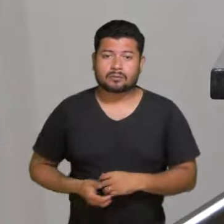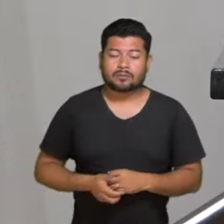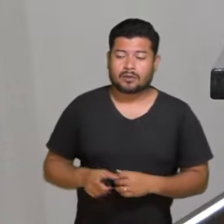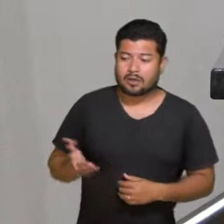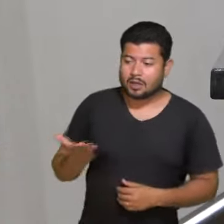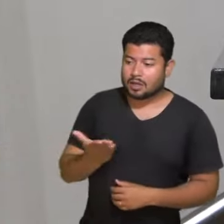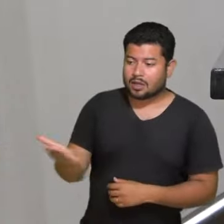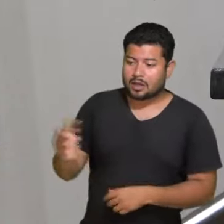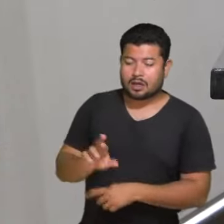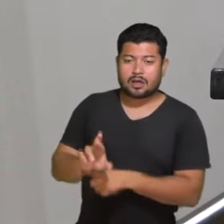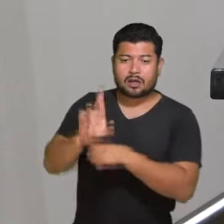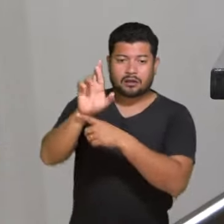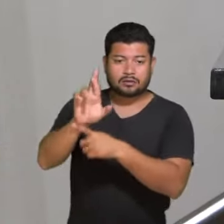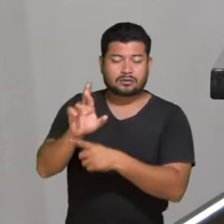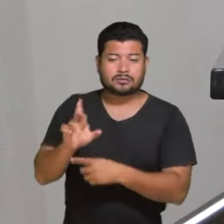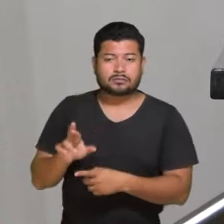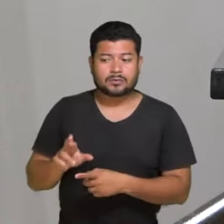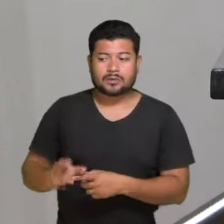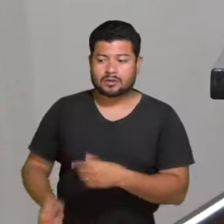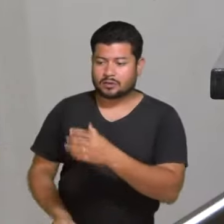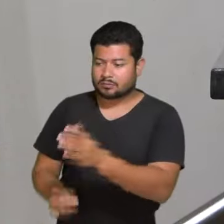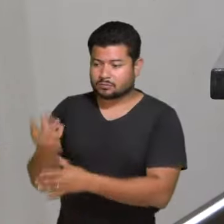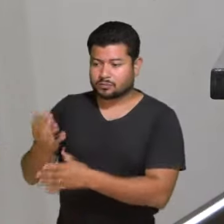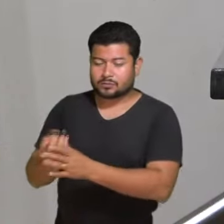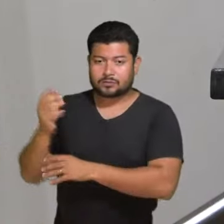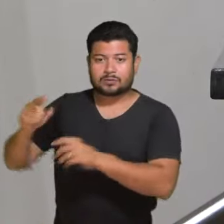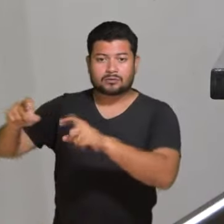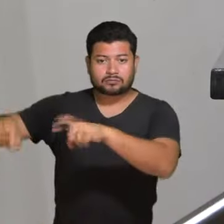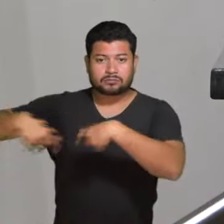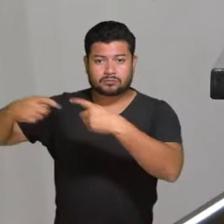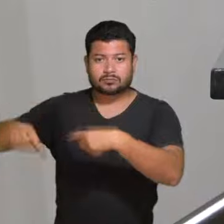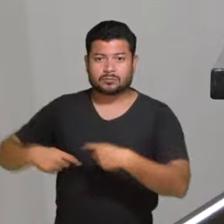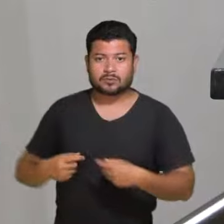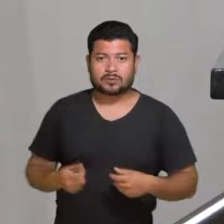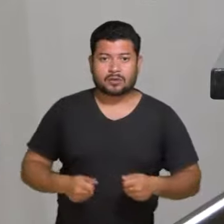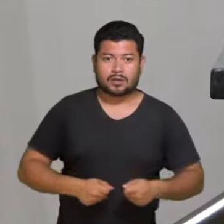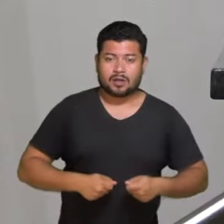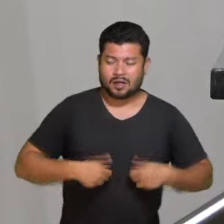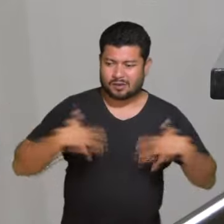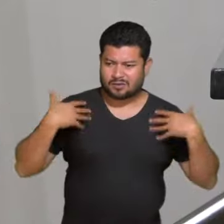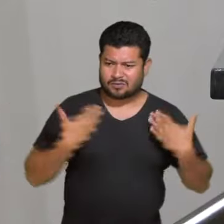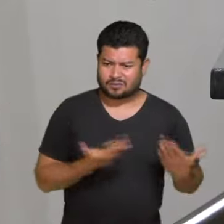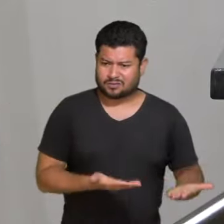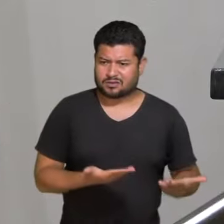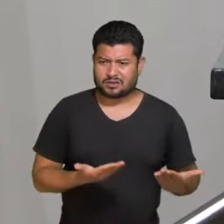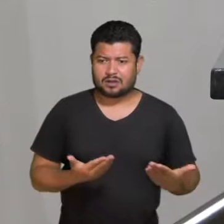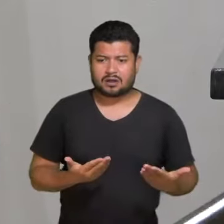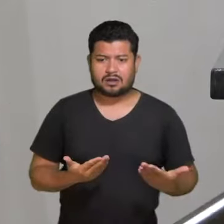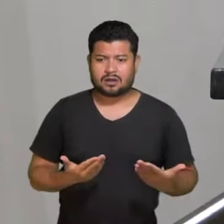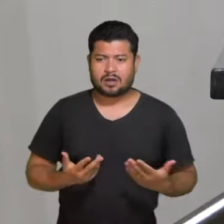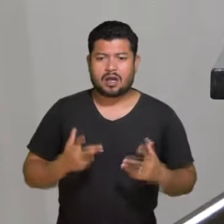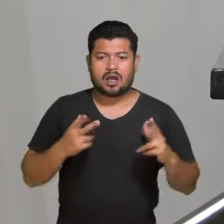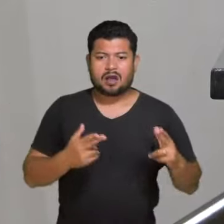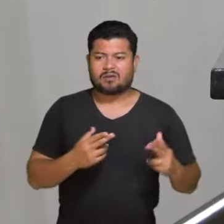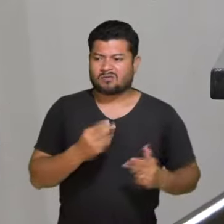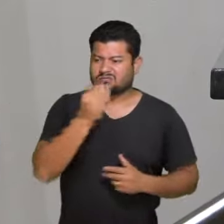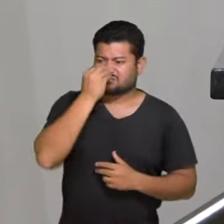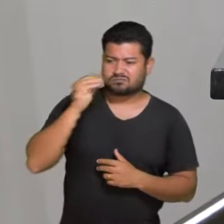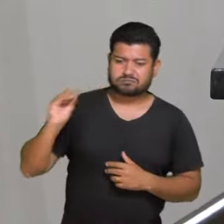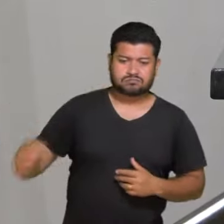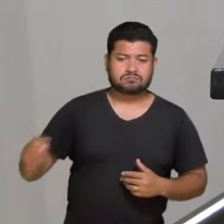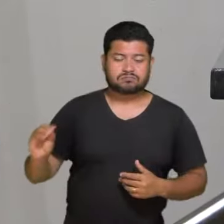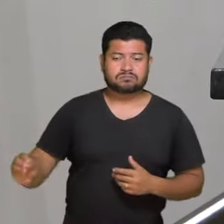agro. Essa homenagem afronta todos os homens e mulheres do campo, os